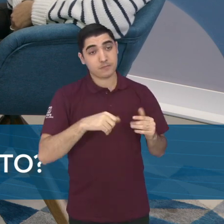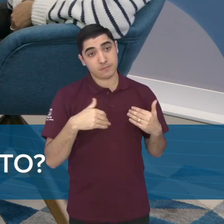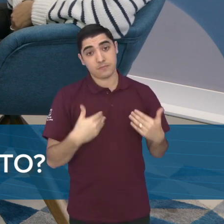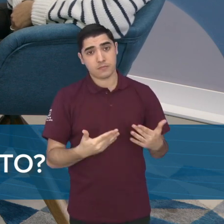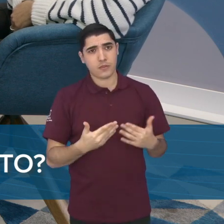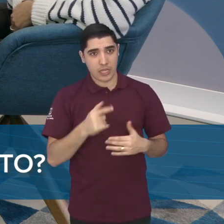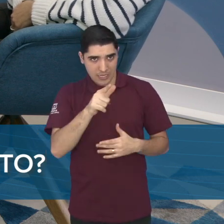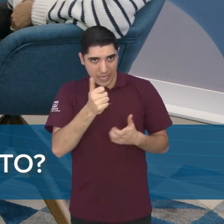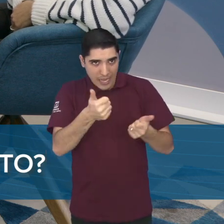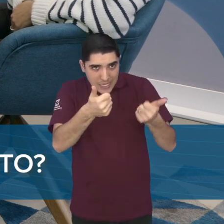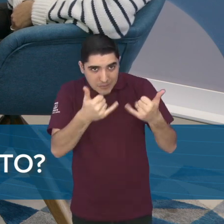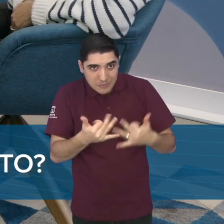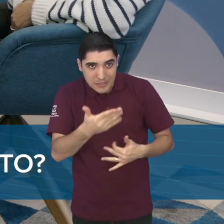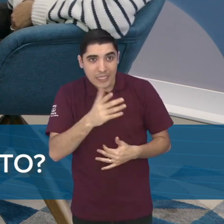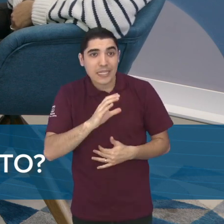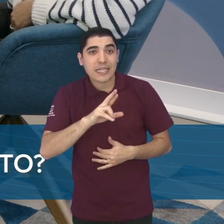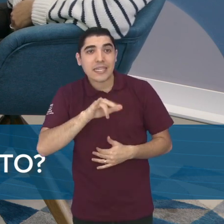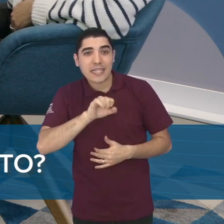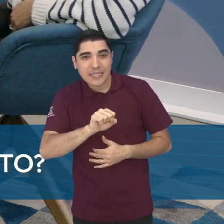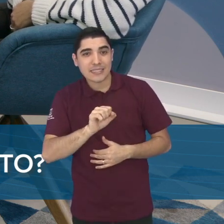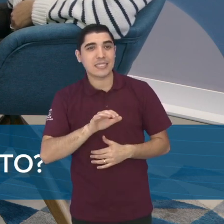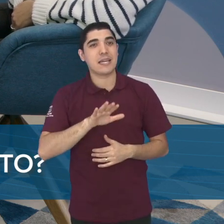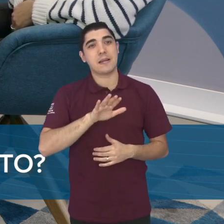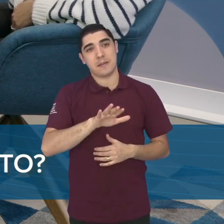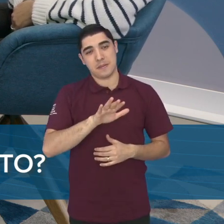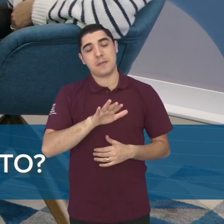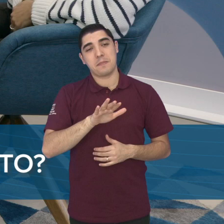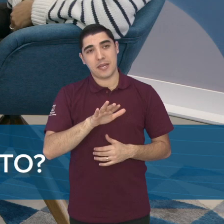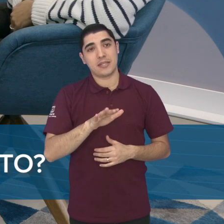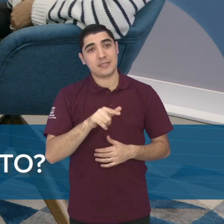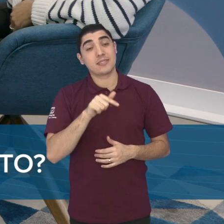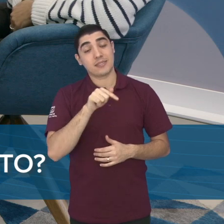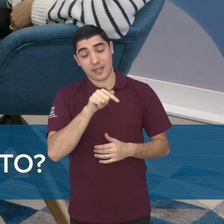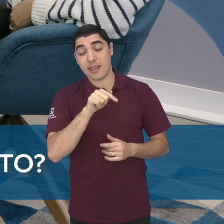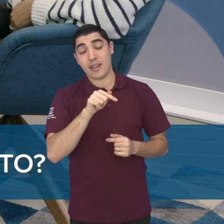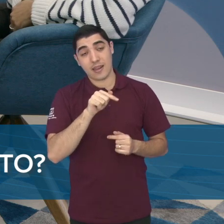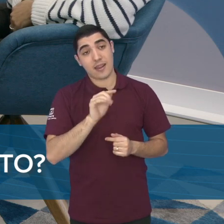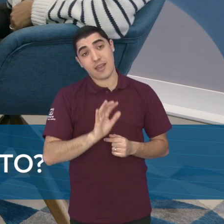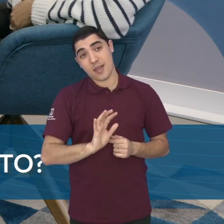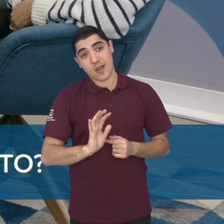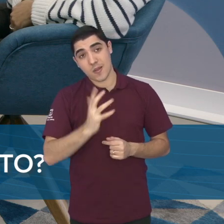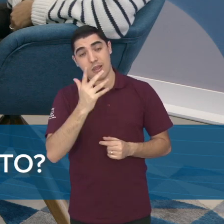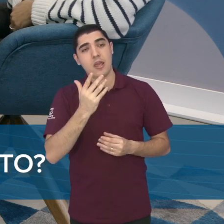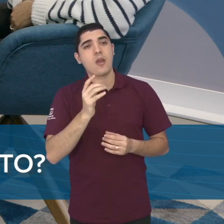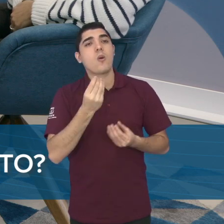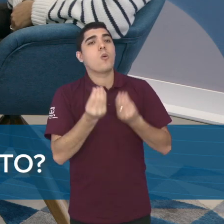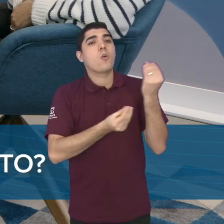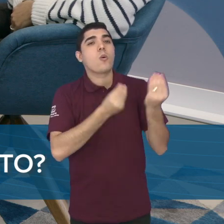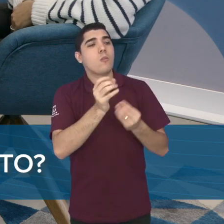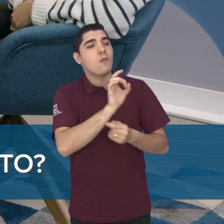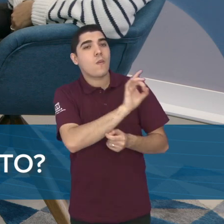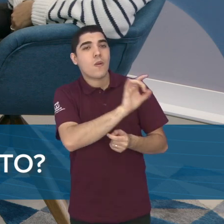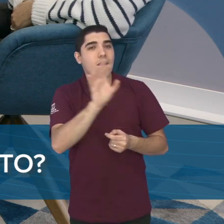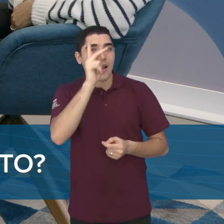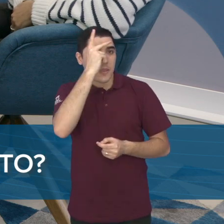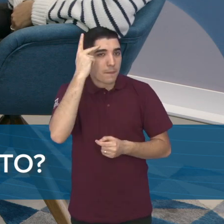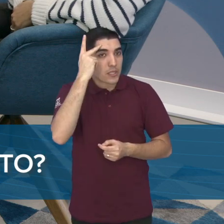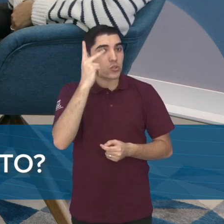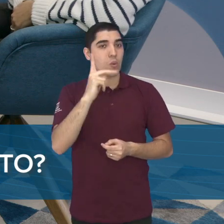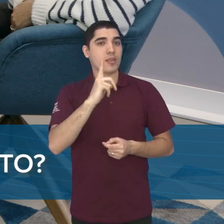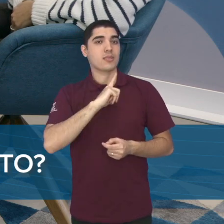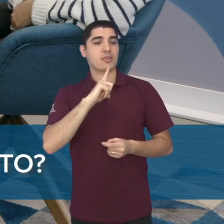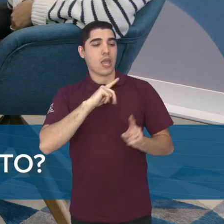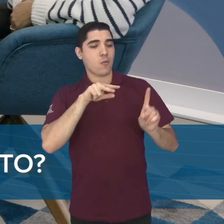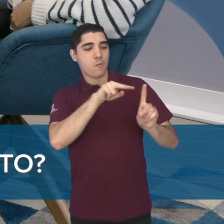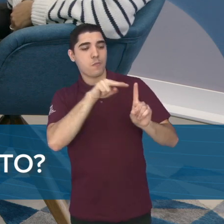E se quiser falar alguma coisa, Cris, mas aí talvez entra até a questão de como cada um enxerga, né,